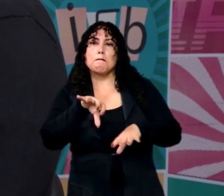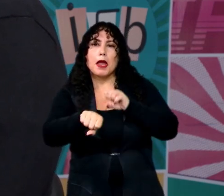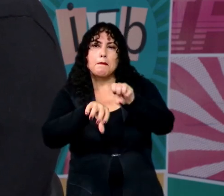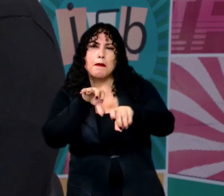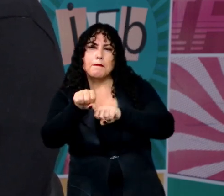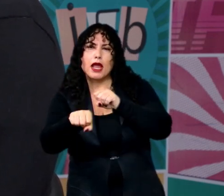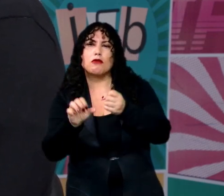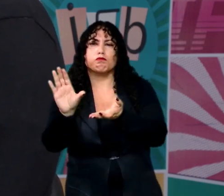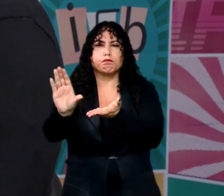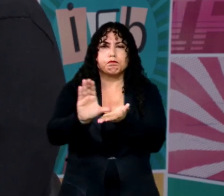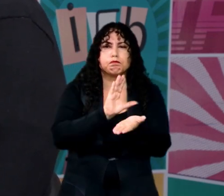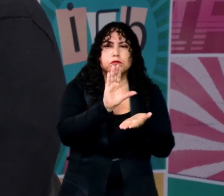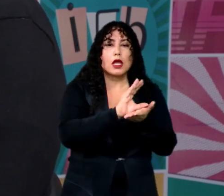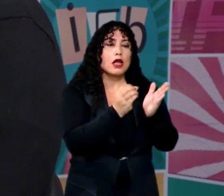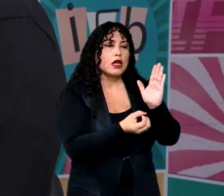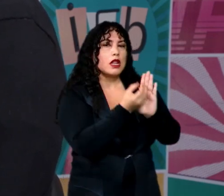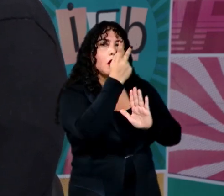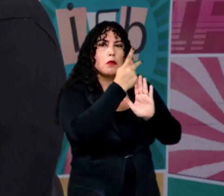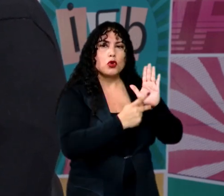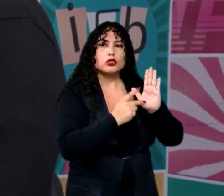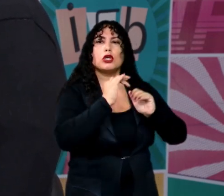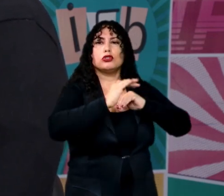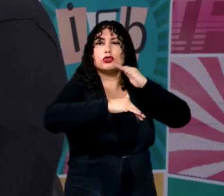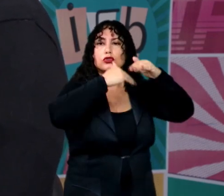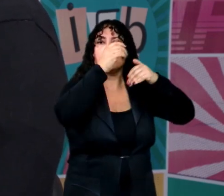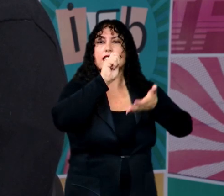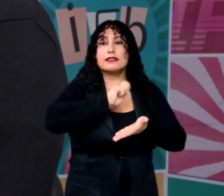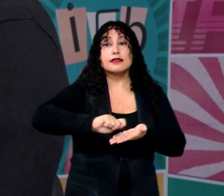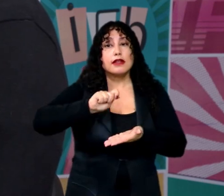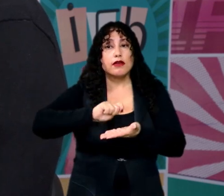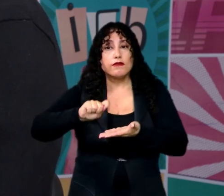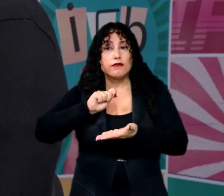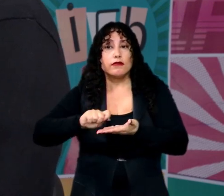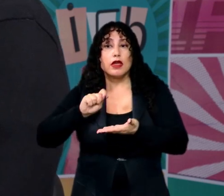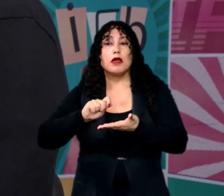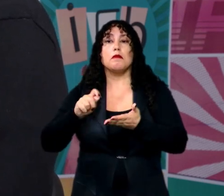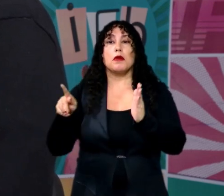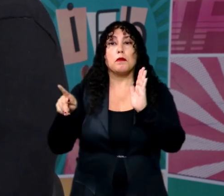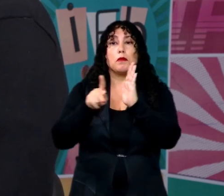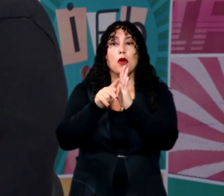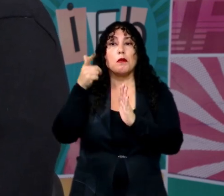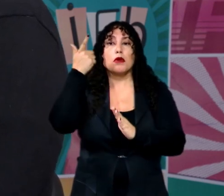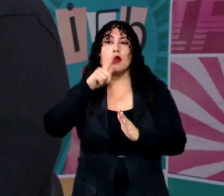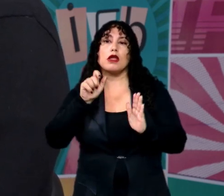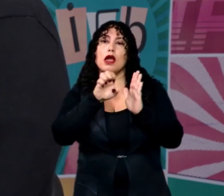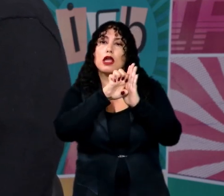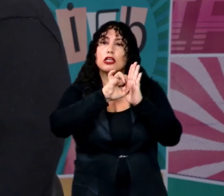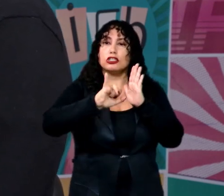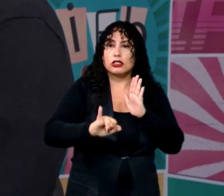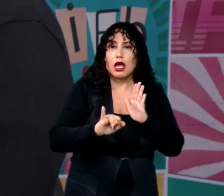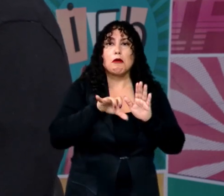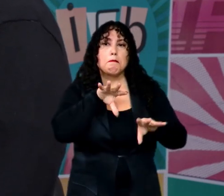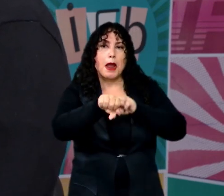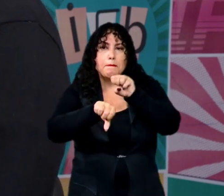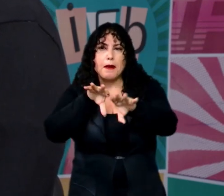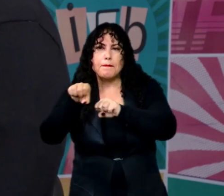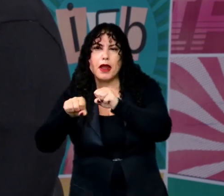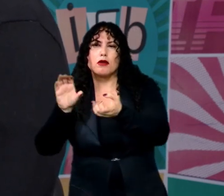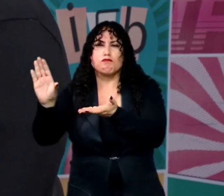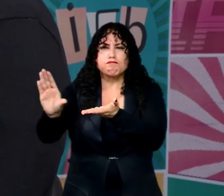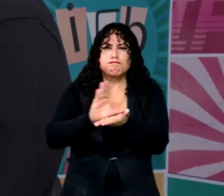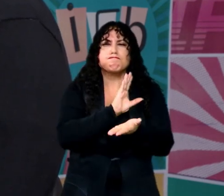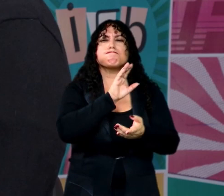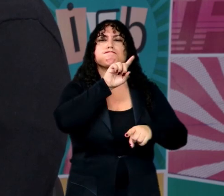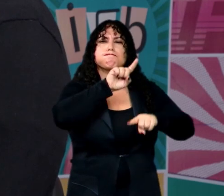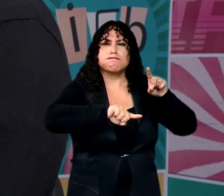verbas, criar projetos, desenvolver e escrever projetos para editais, para ganhar os editais. Ou seja, captação de recursos de forma